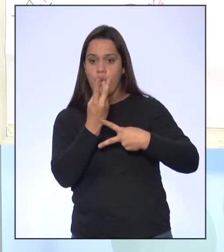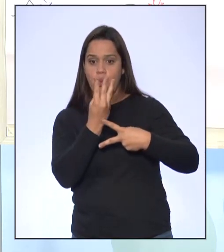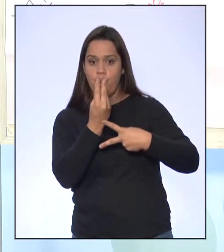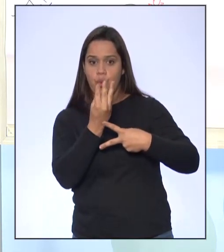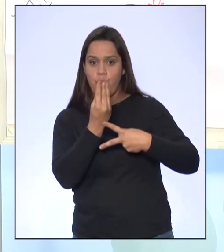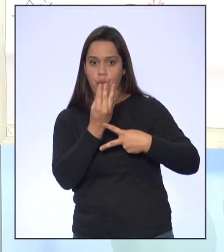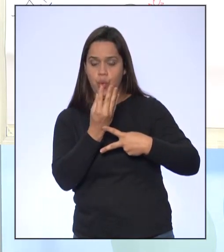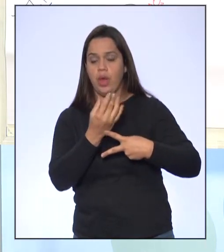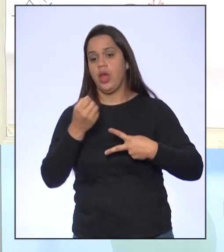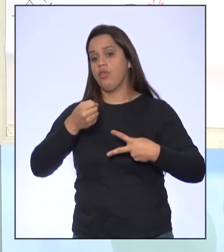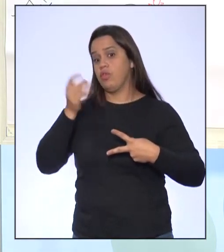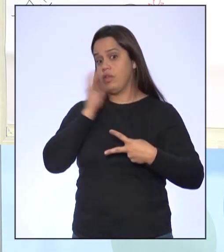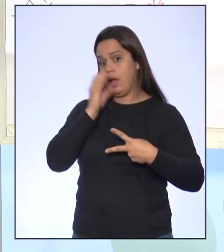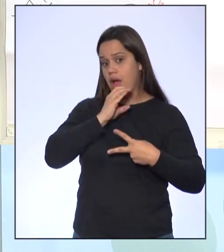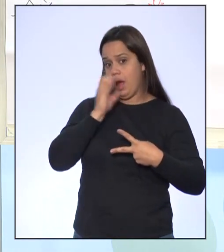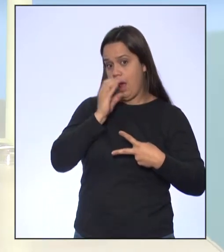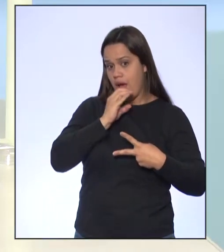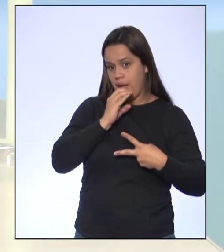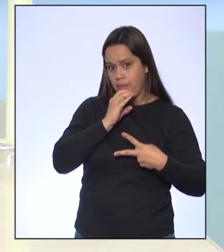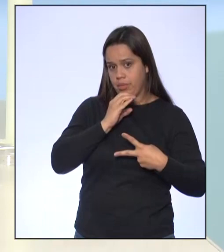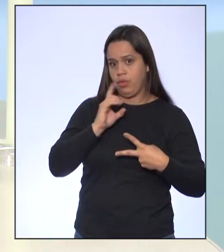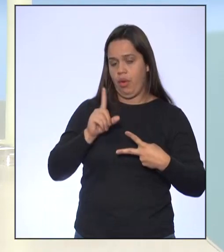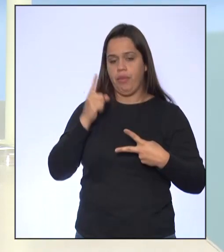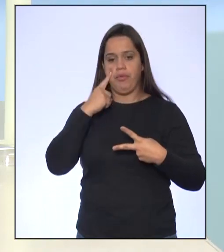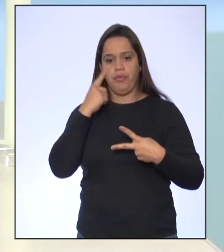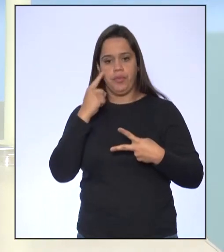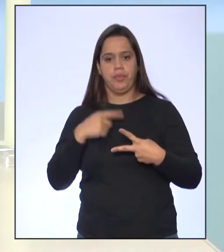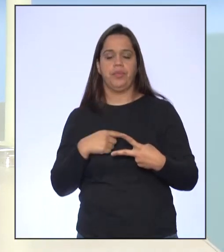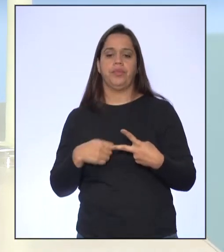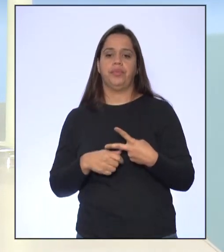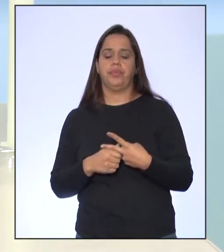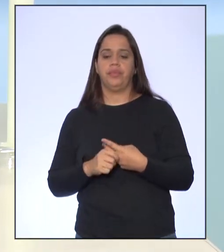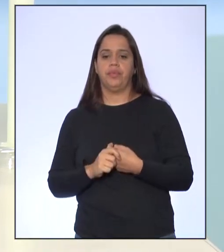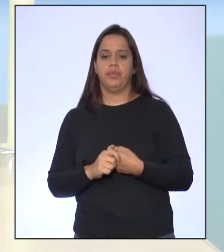não vou ficar na faísca não, né? Já vou direto no fogo.